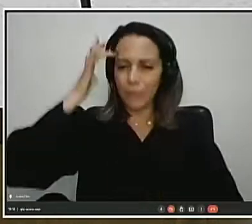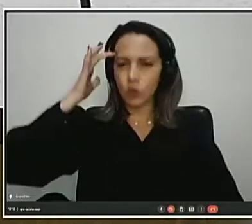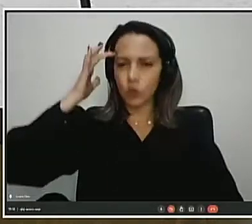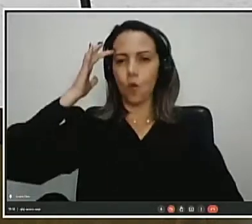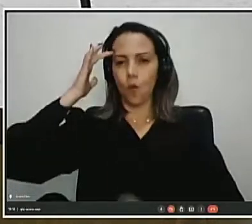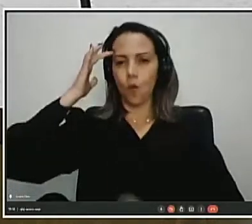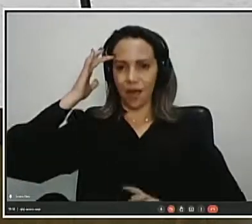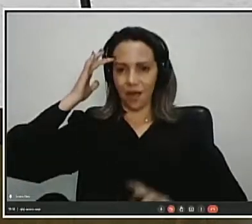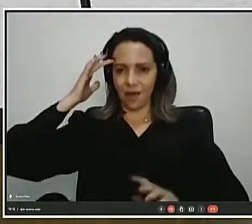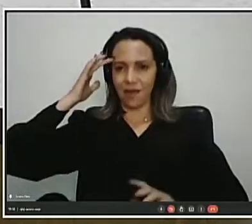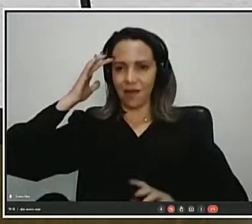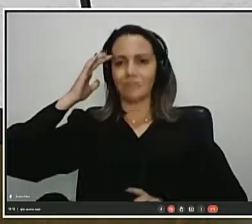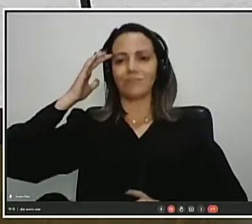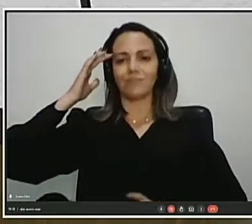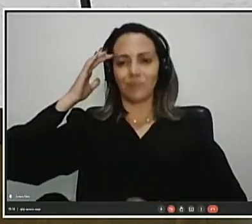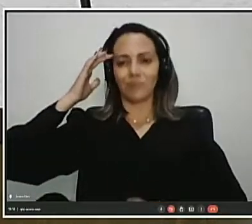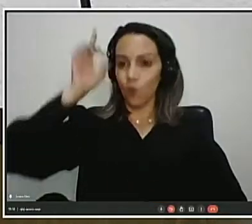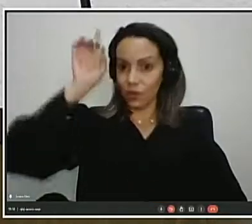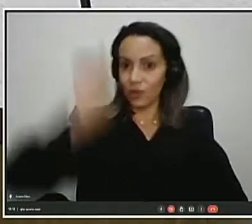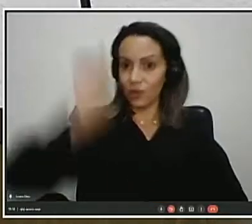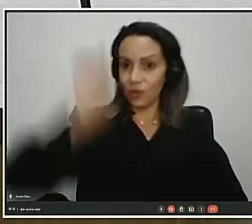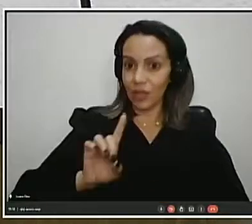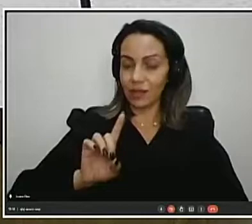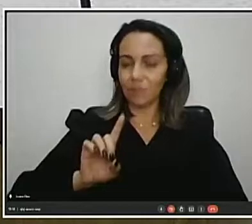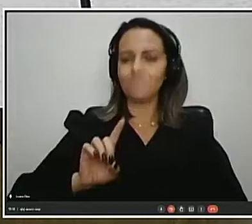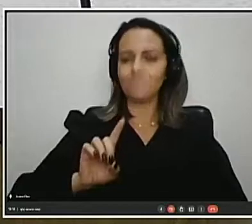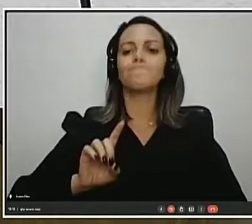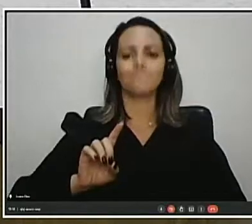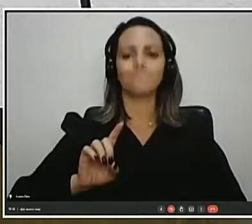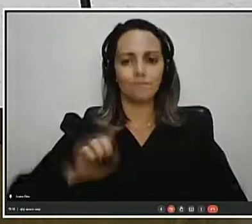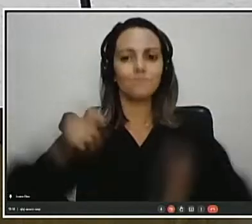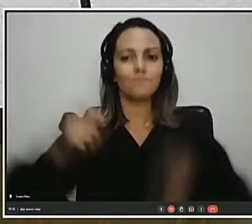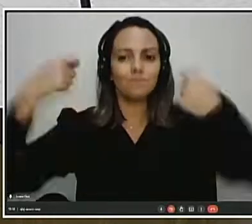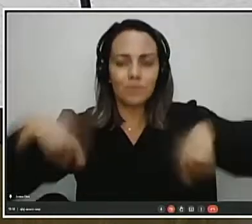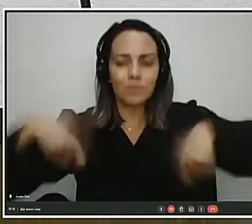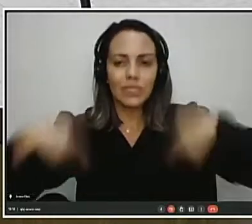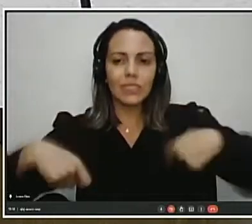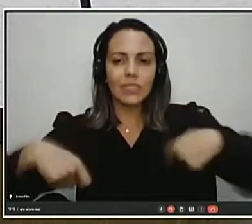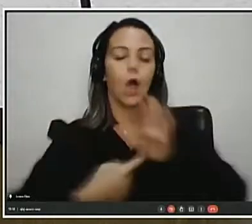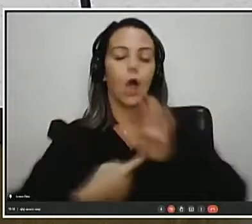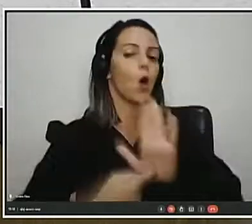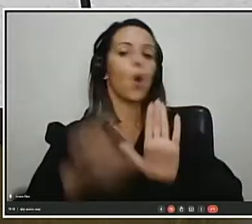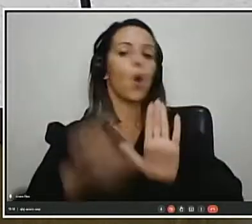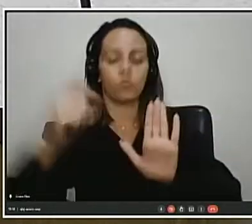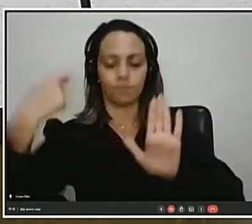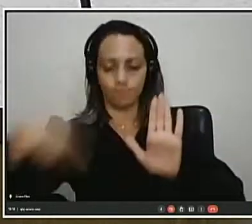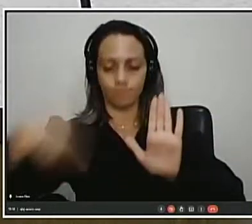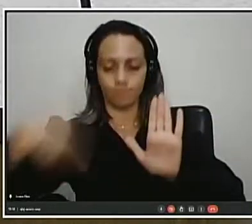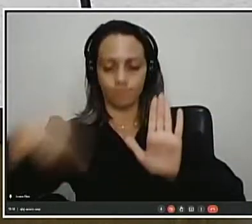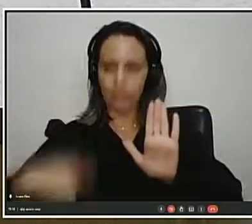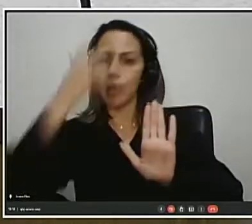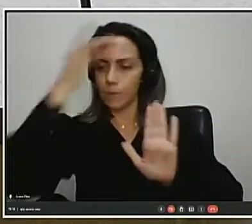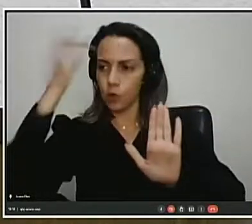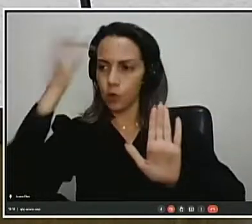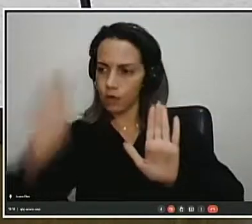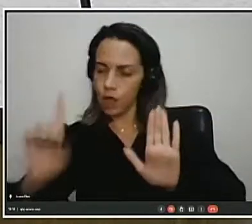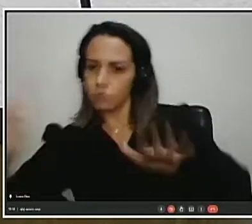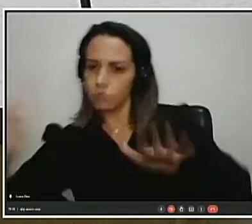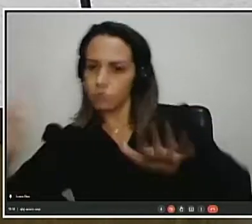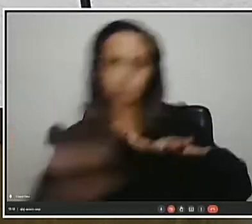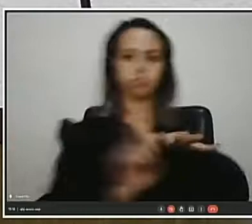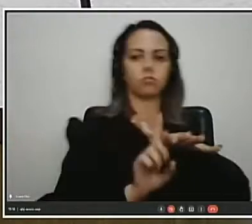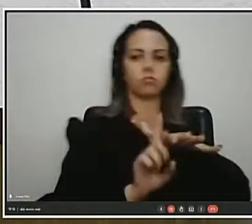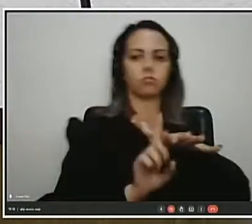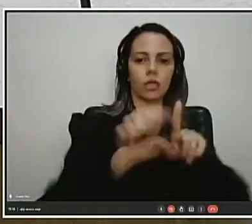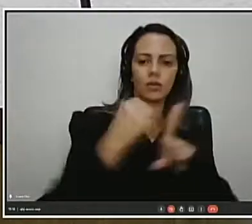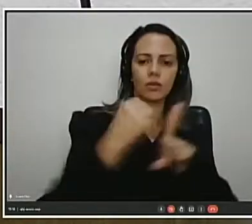ONU, que solicita participação e inclusão plena e efetiva na sociedade, precisa deixar de ser